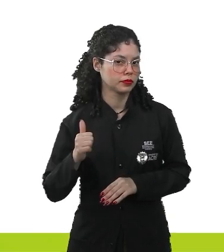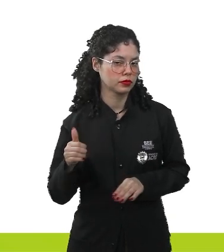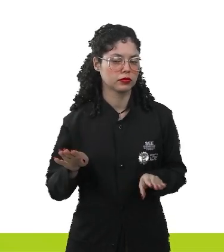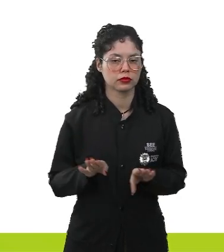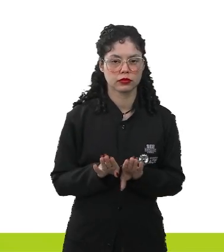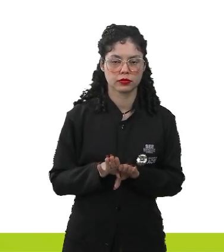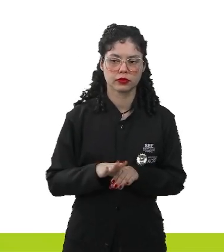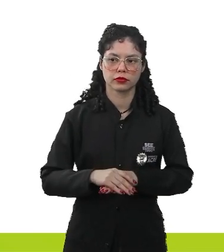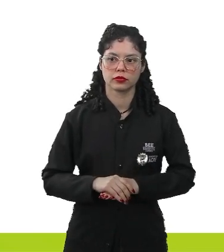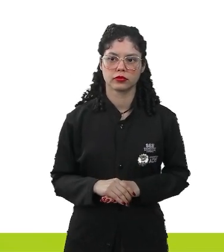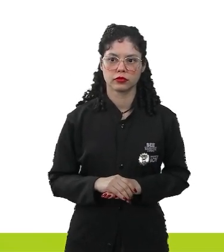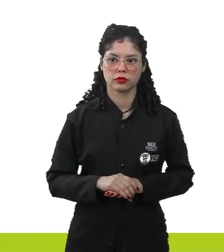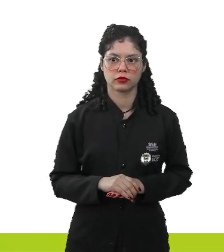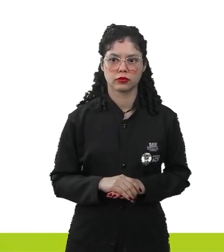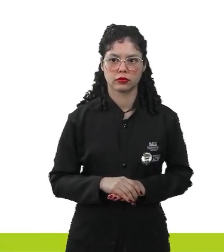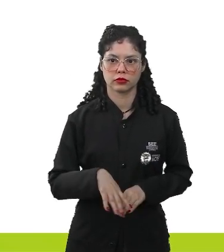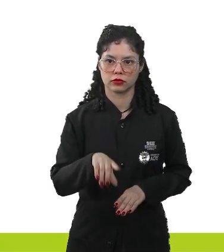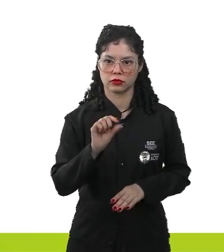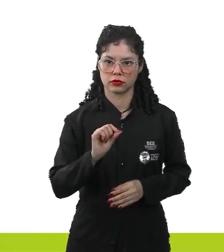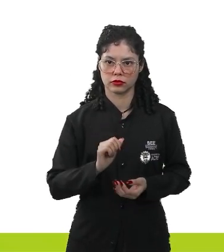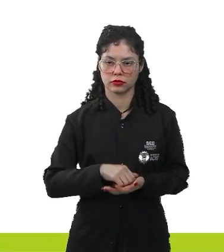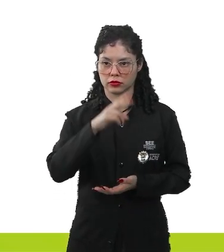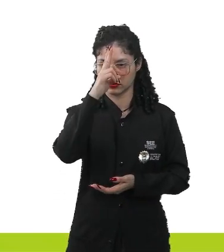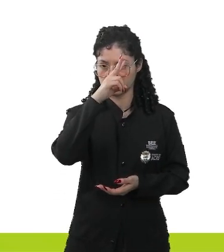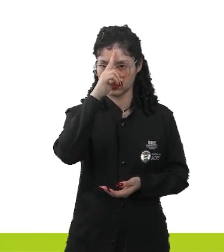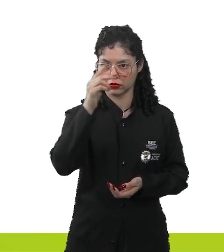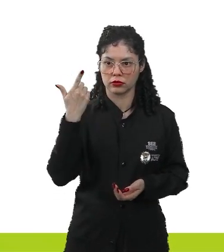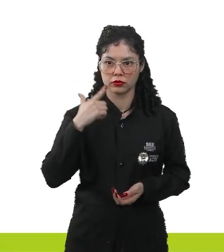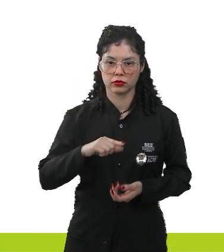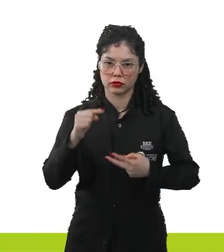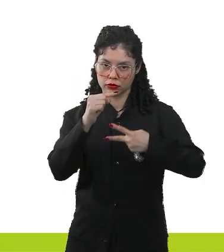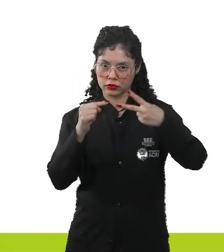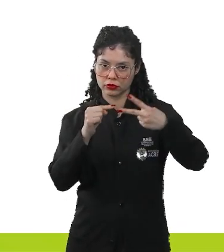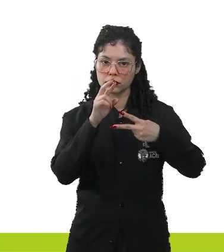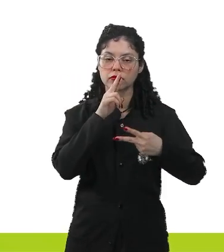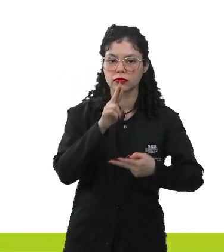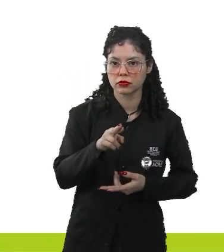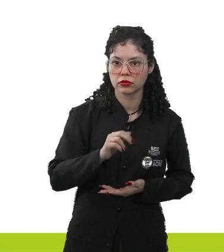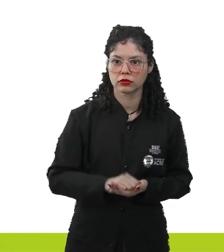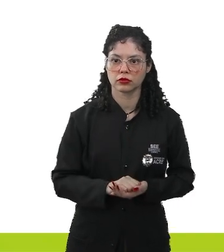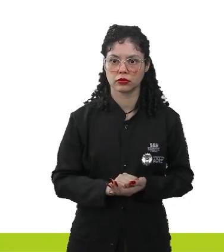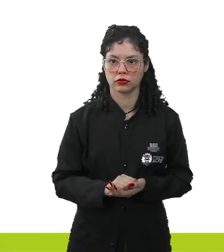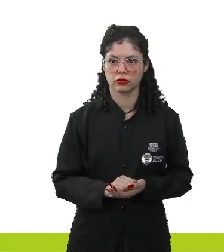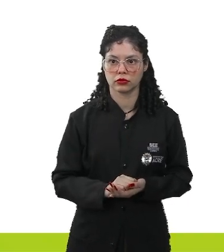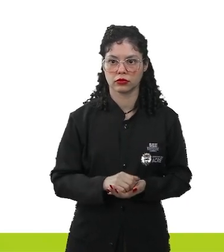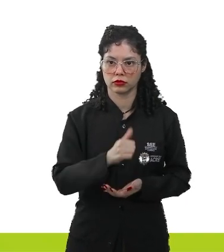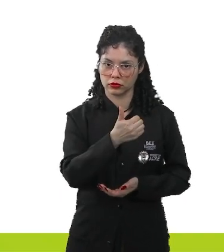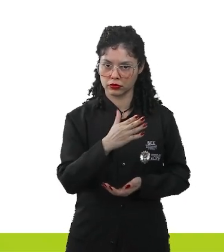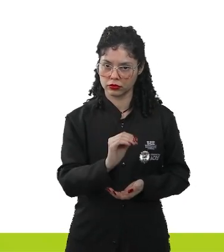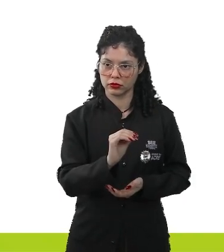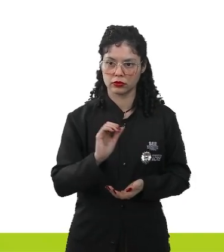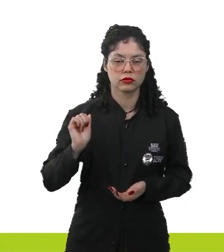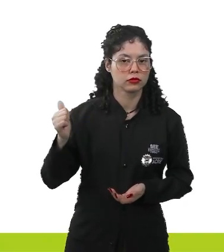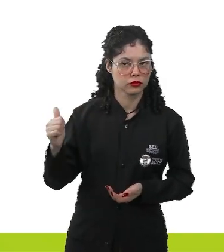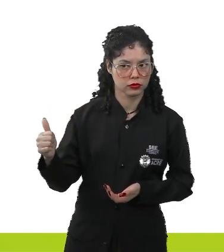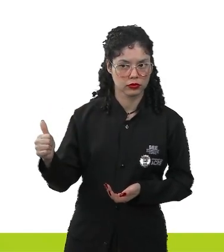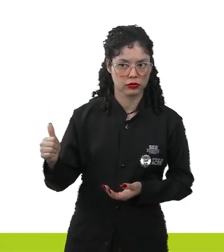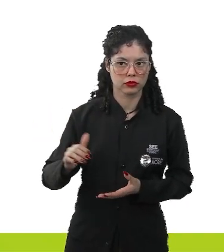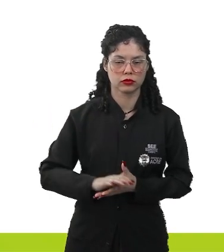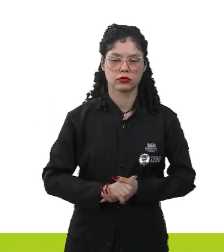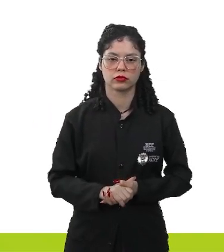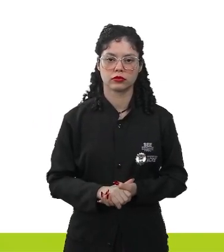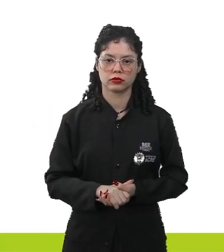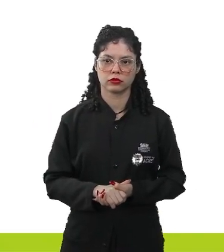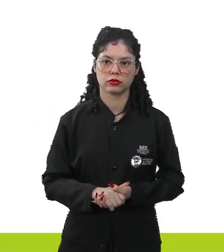também. Vamos para as alternativas. Lembrando que nós conseguimos dois resultados, um com resultado 10 e o outro com resultado